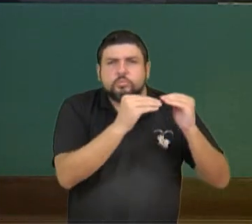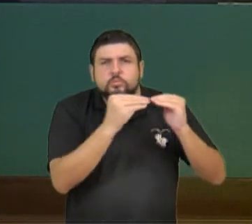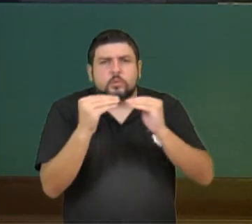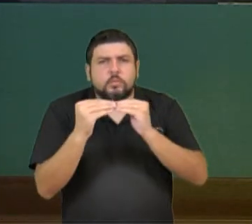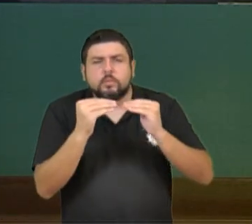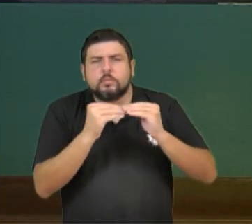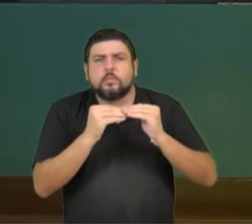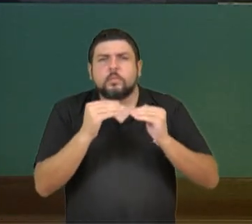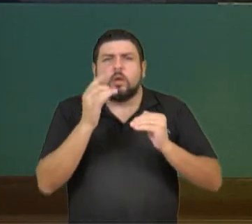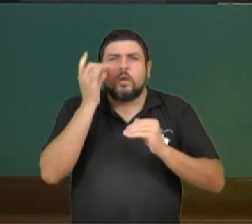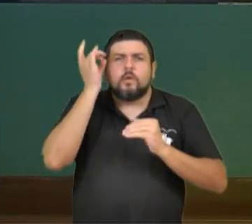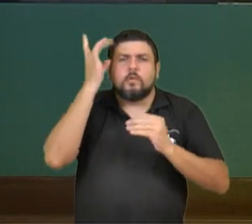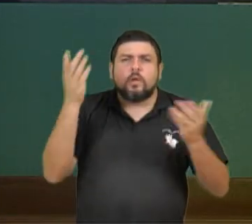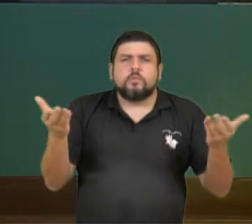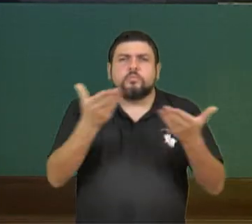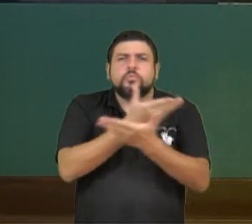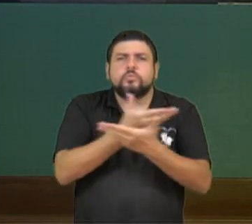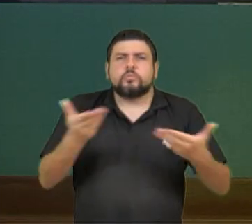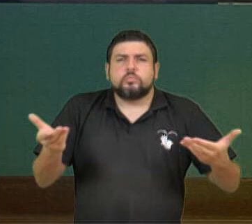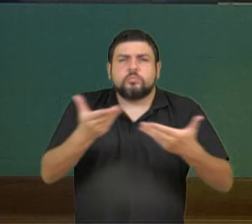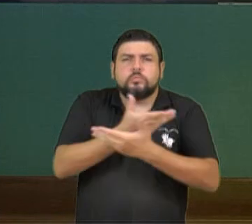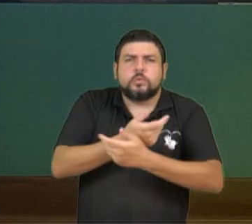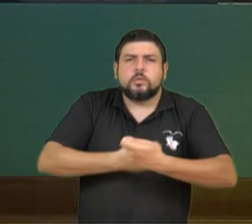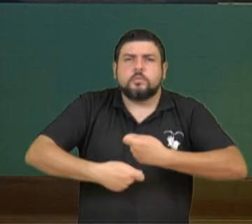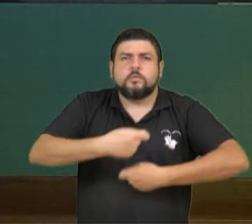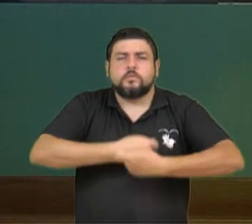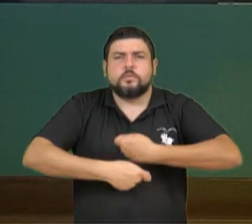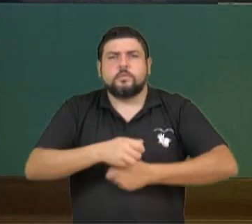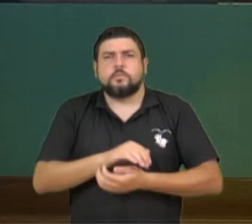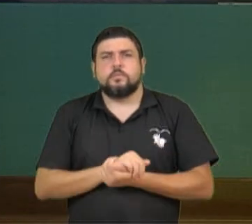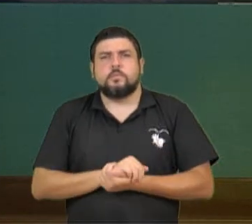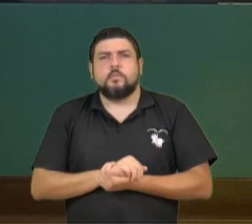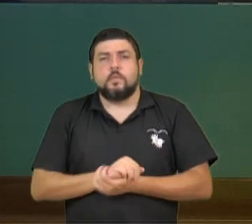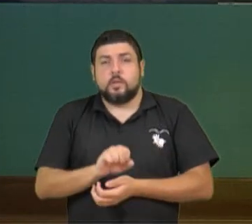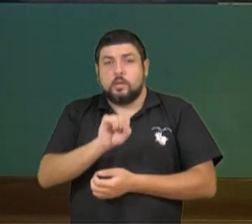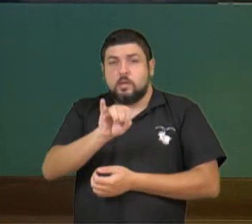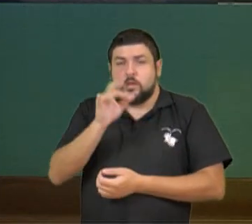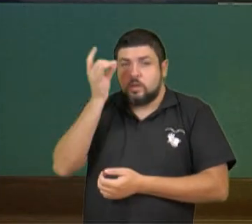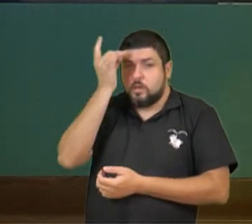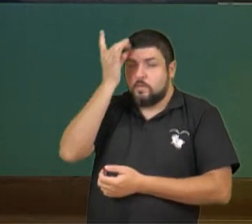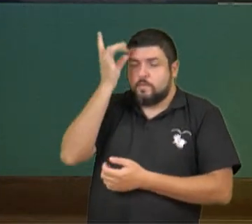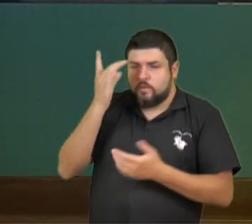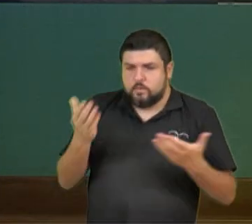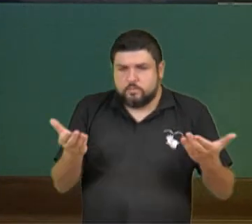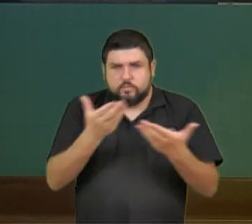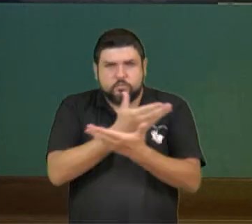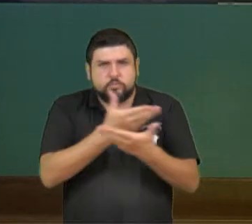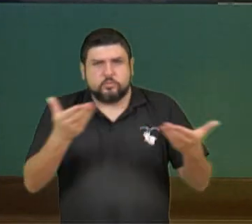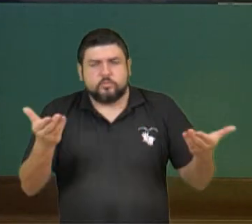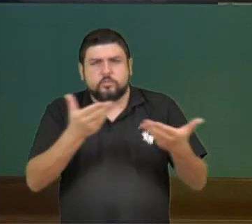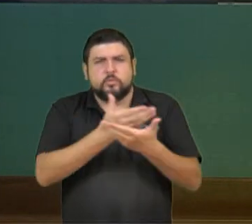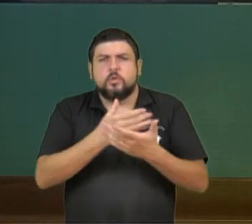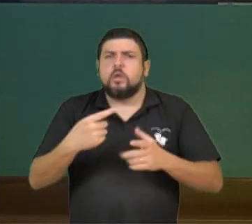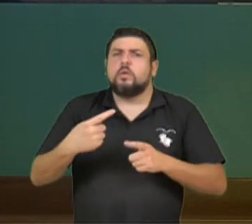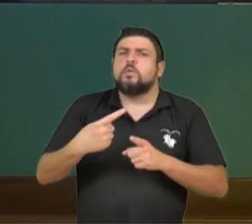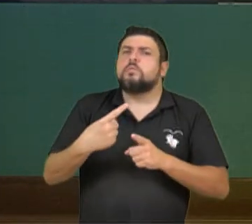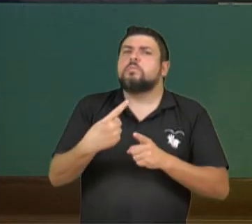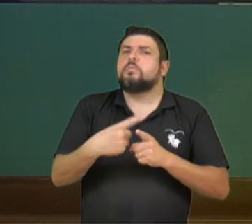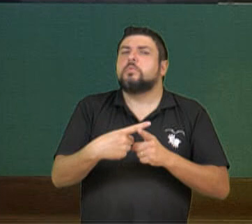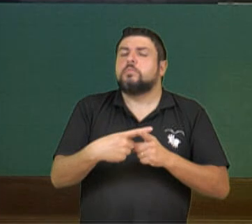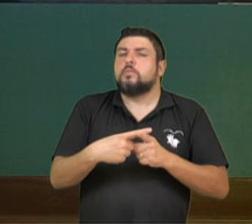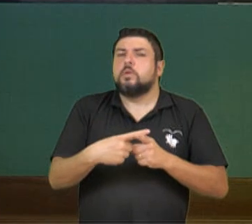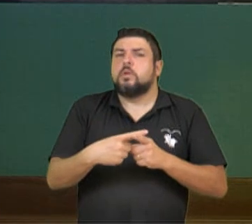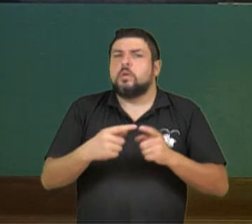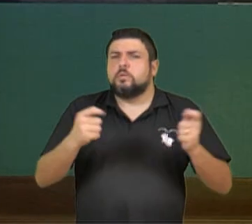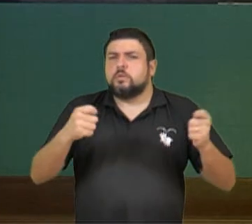facilidades comerciais. E essas facilidades comerciais é lógico para agitar, para atiçar o processo